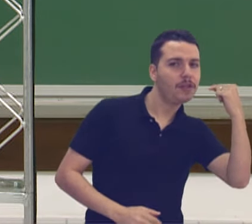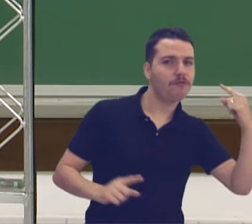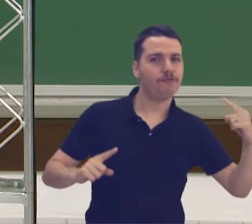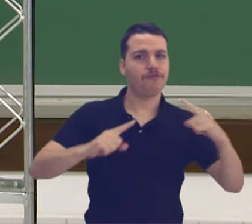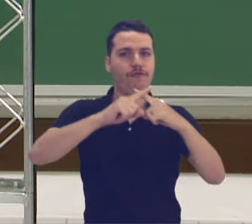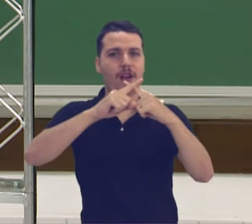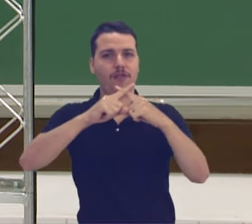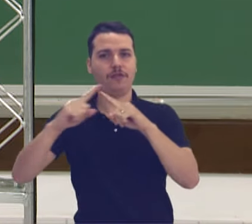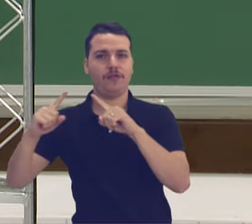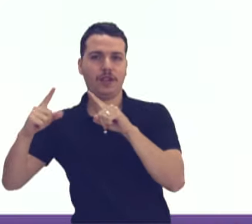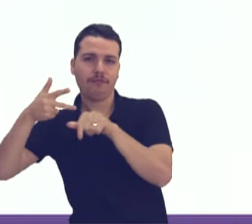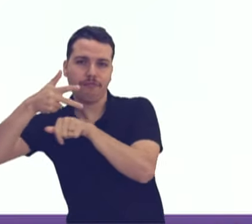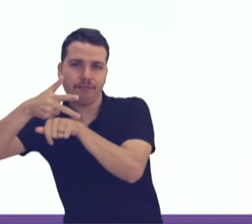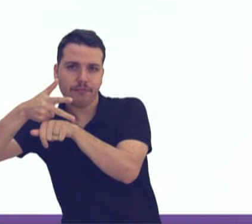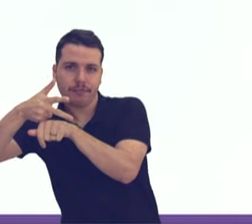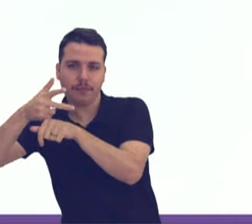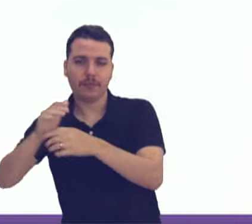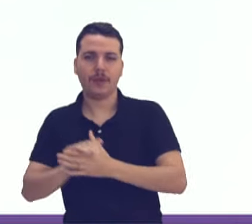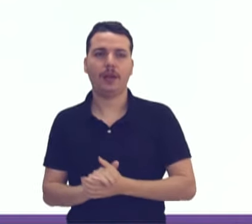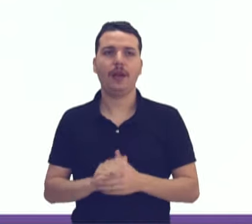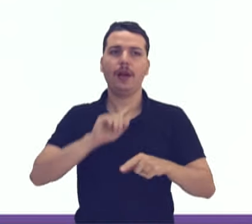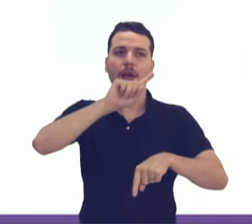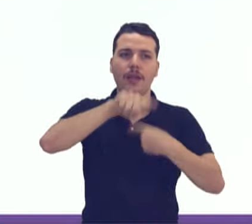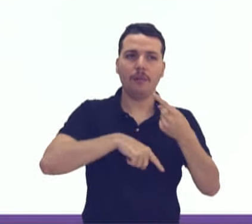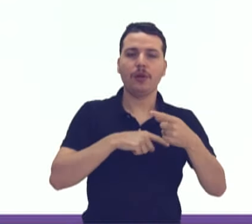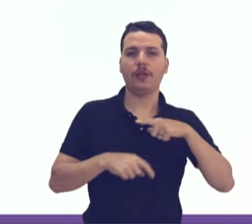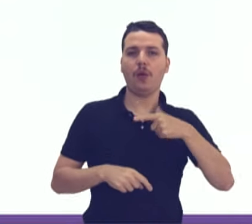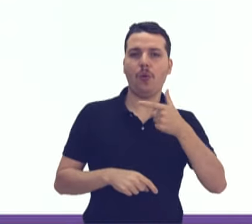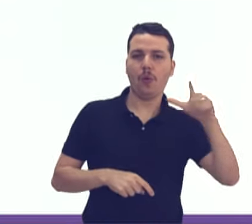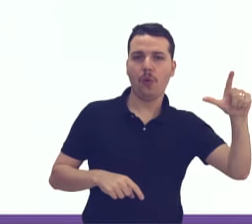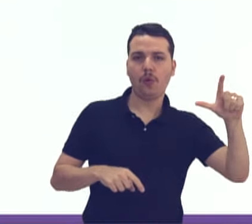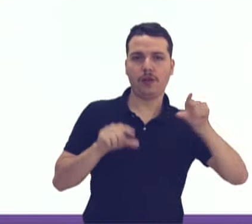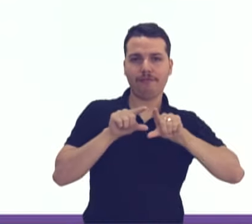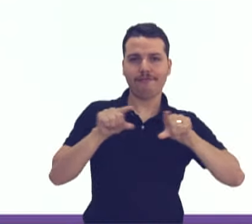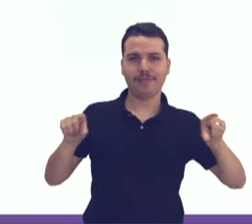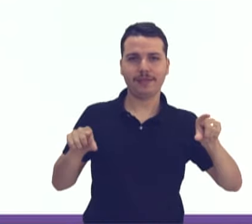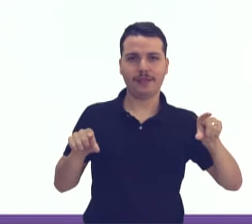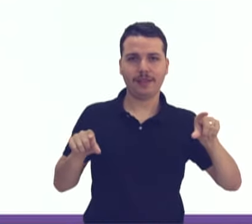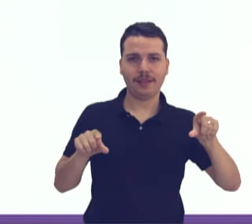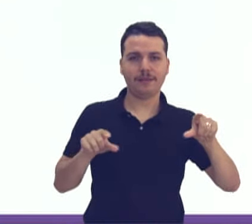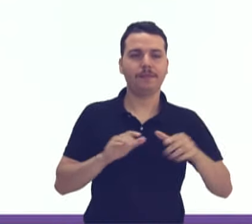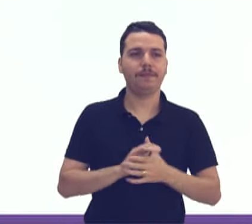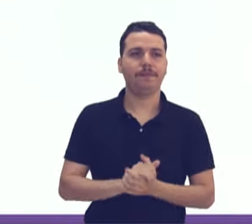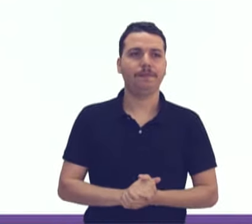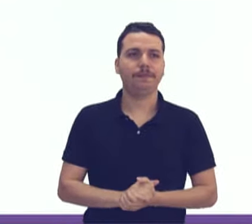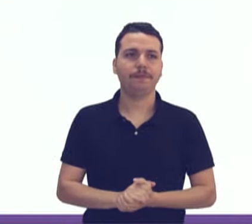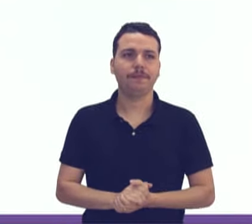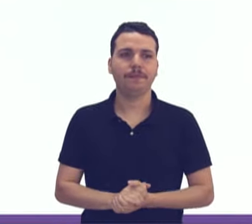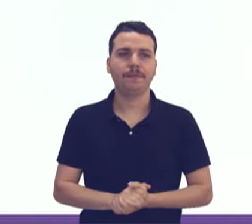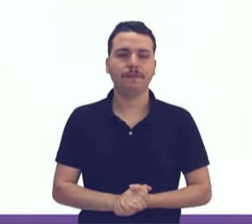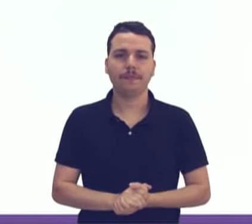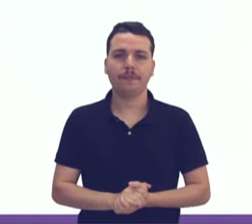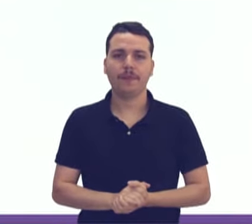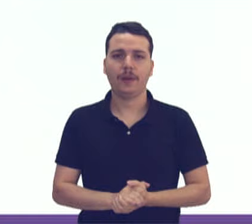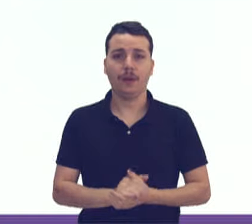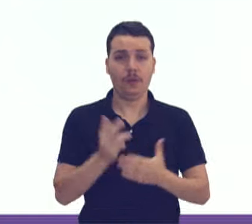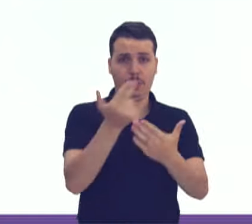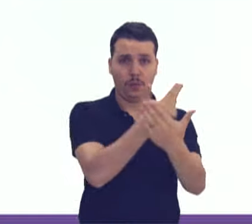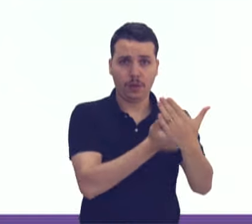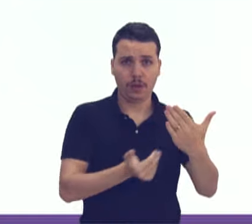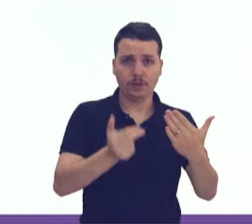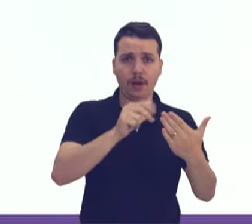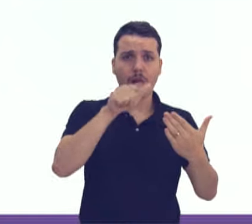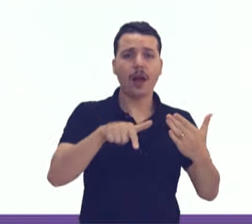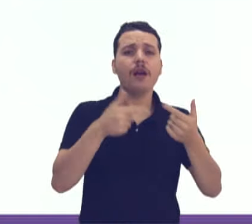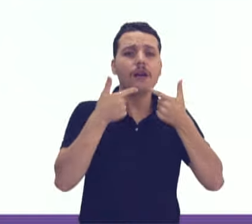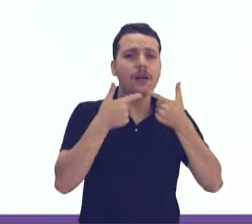depois também se destacou com a série circulista digital e carne e acrílico e o desenho